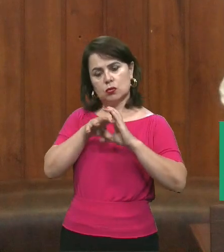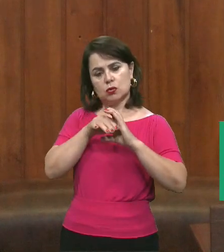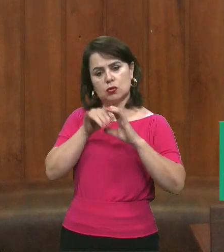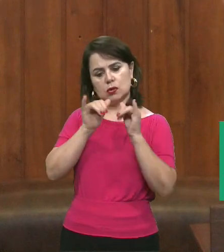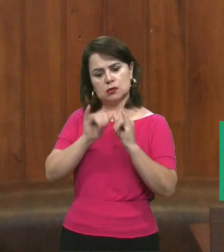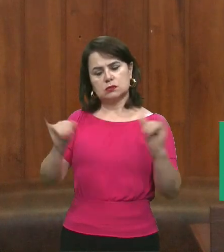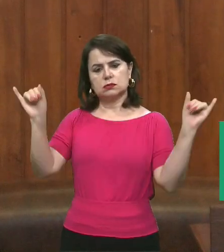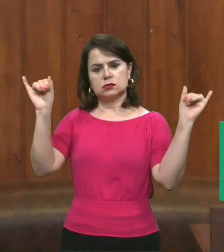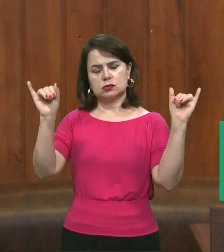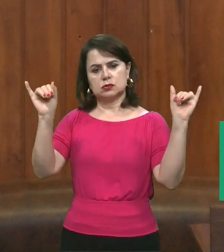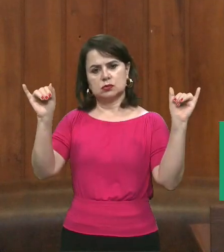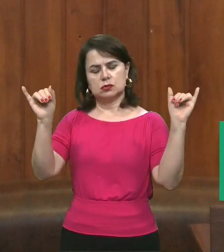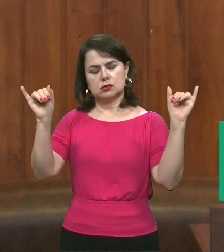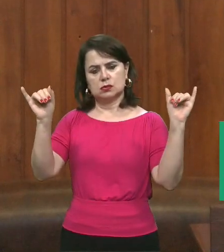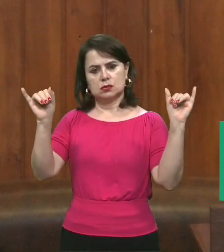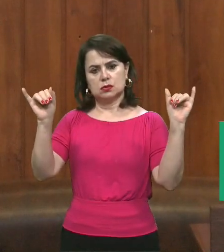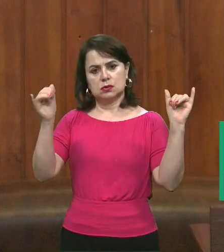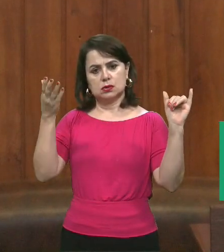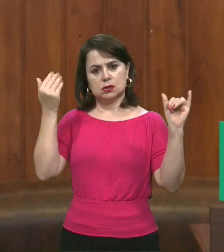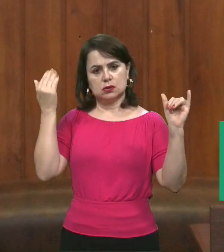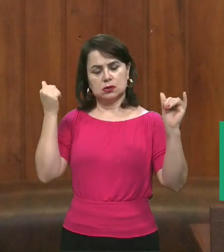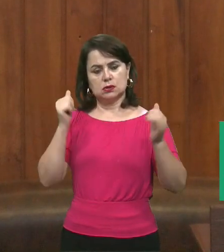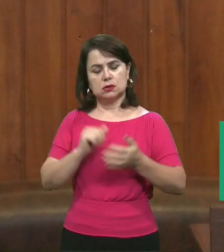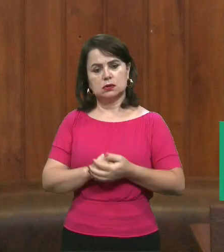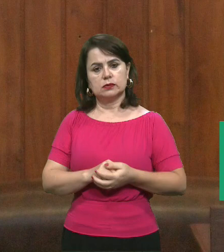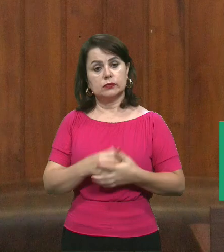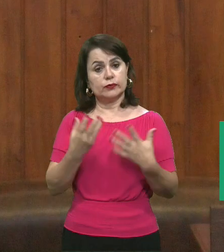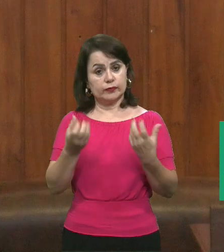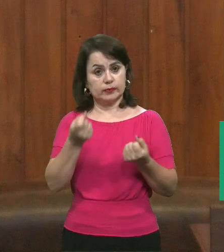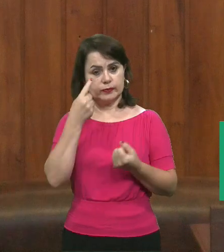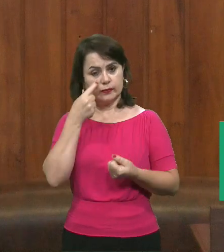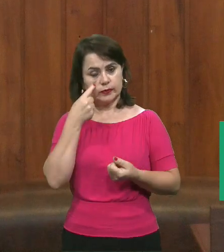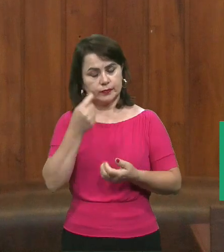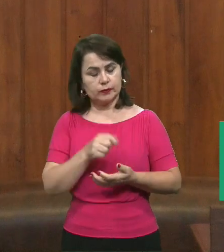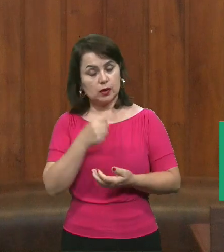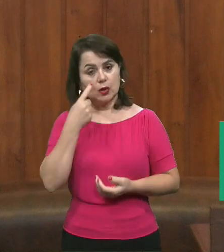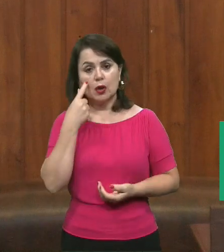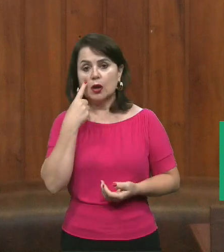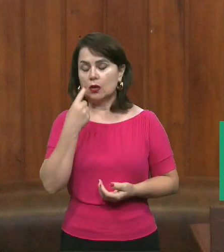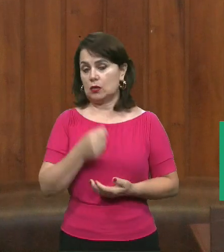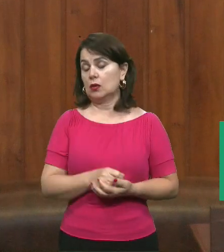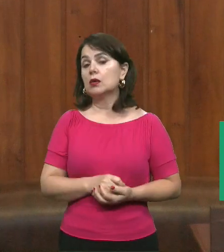saudoso Joelmir Betting anunciou. Vamos lá. Então